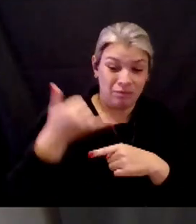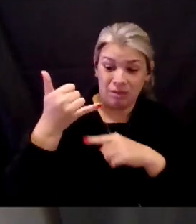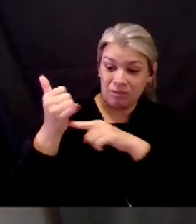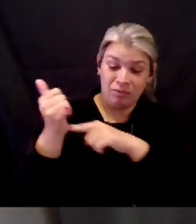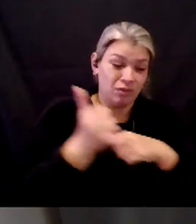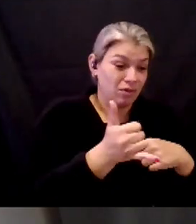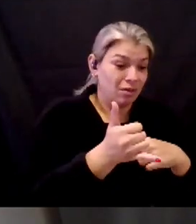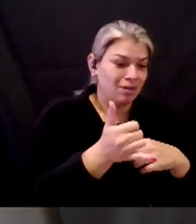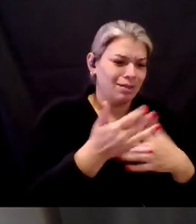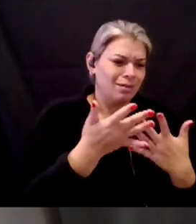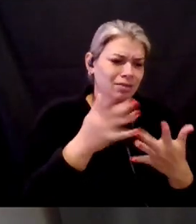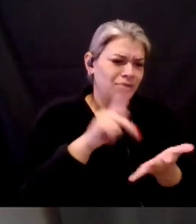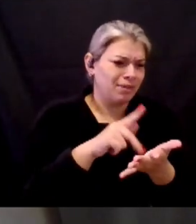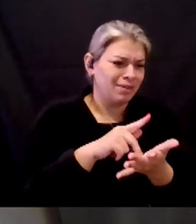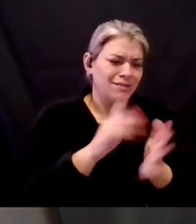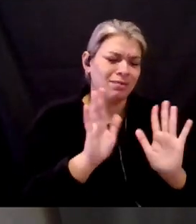né,